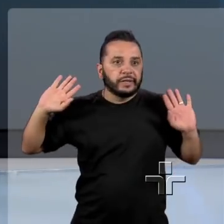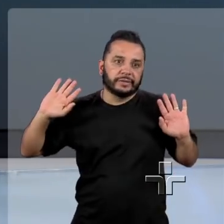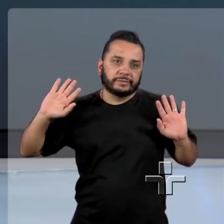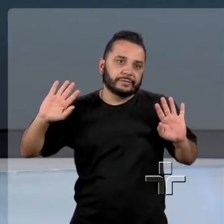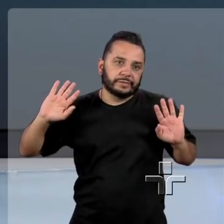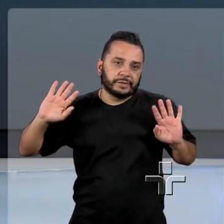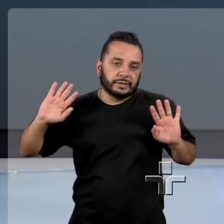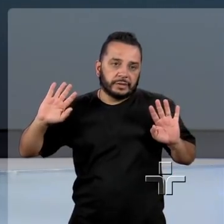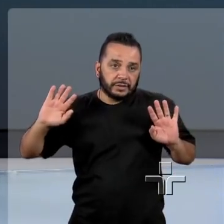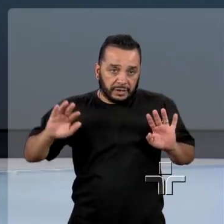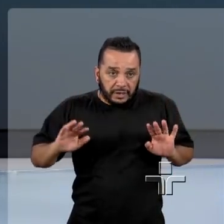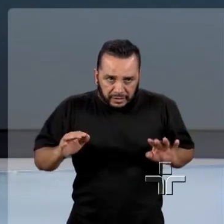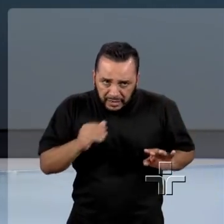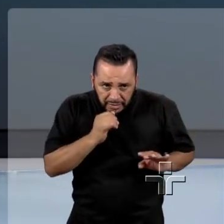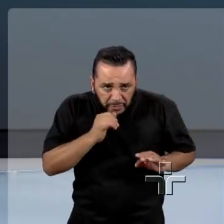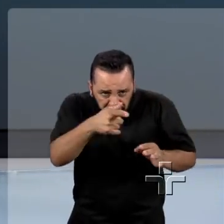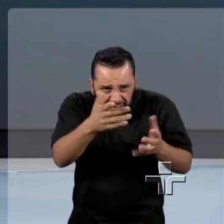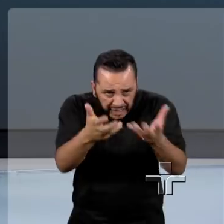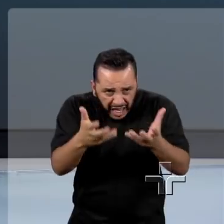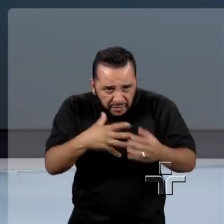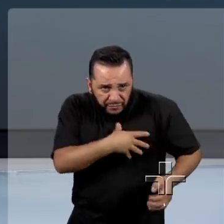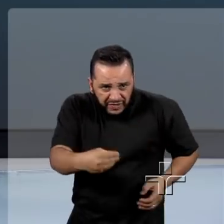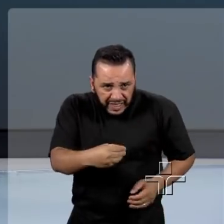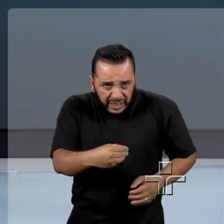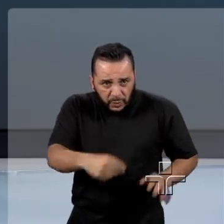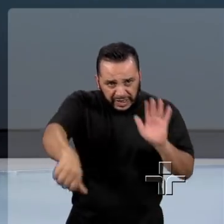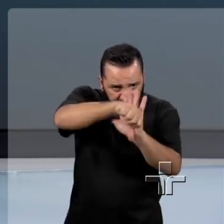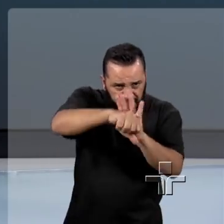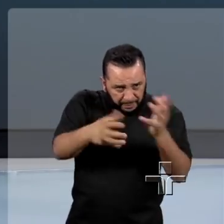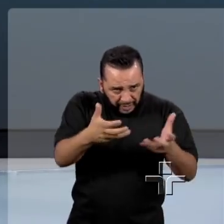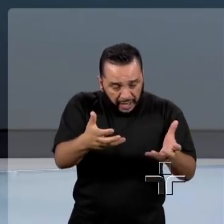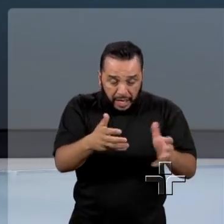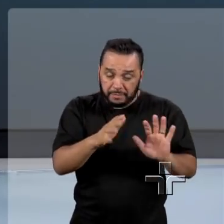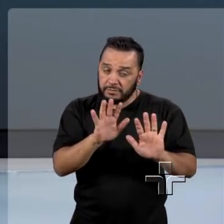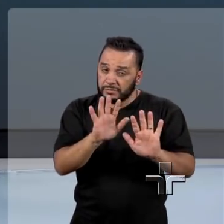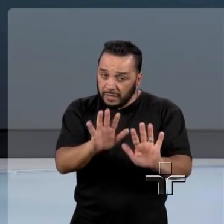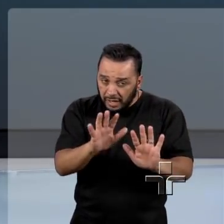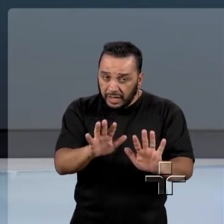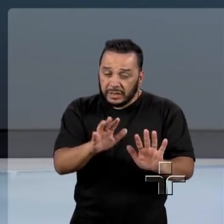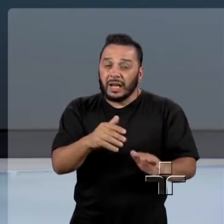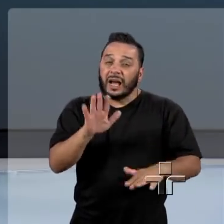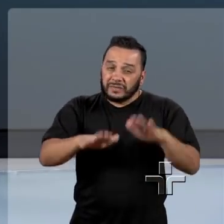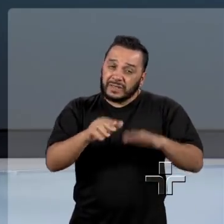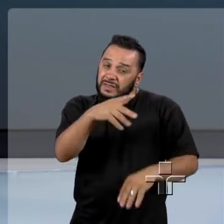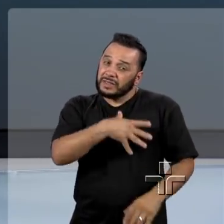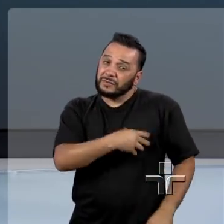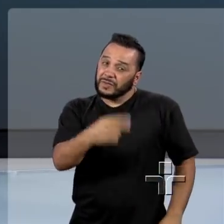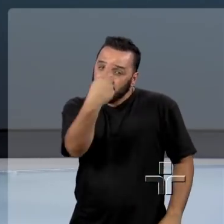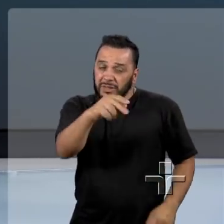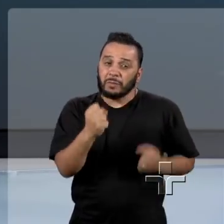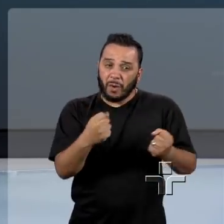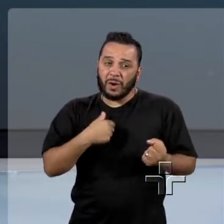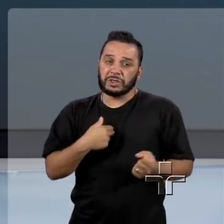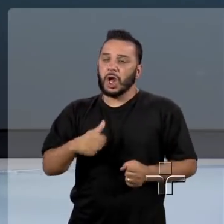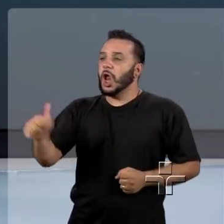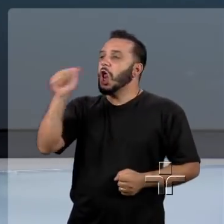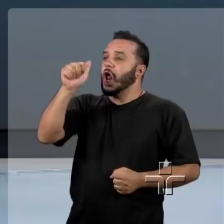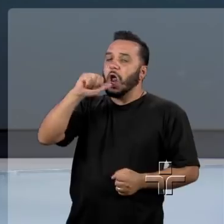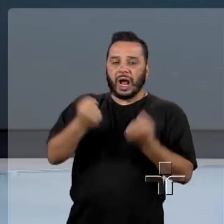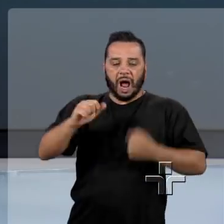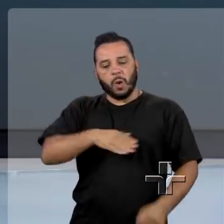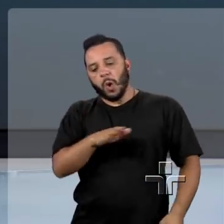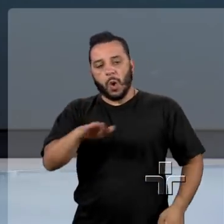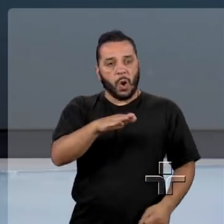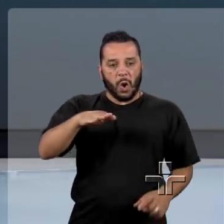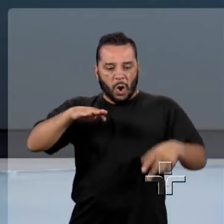família quer um filho criminoso. Mas o seu filho pode um dia beber e com um carro atropelar e matar alguém, e ali aquele seu